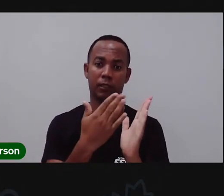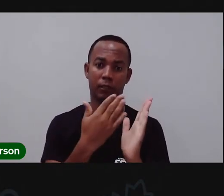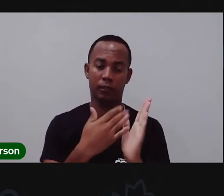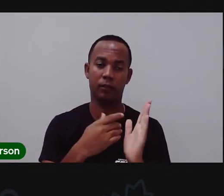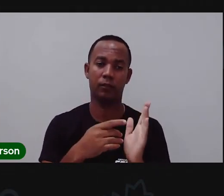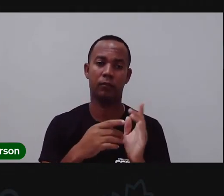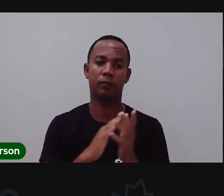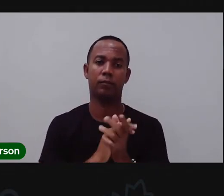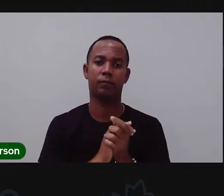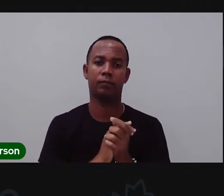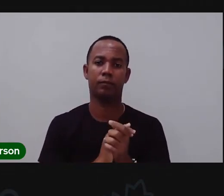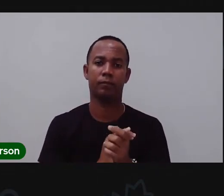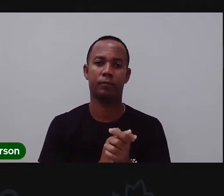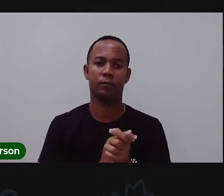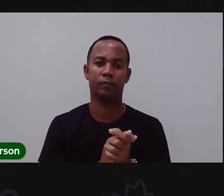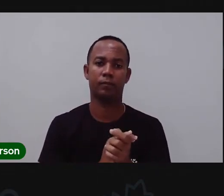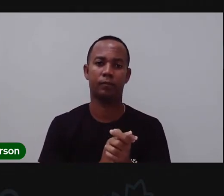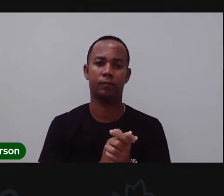deixem de...